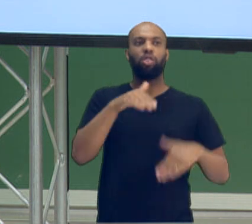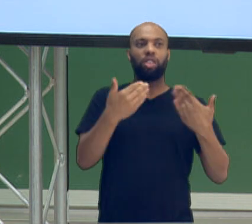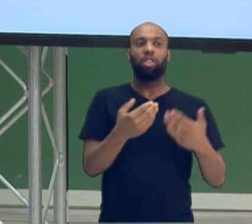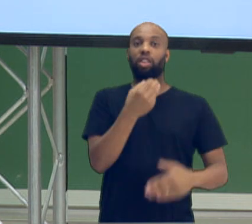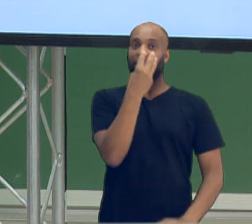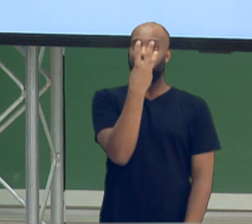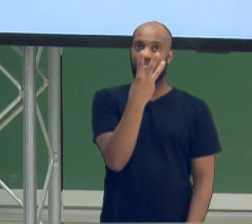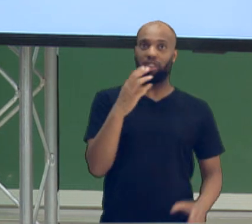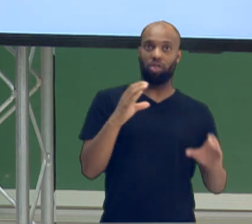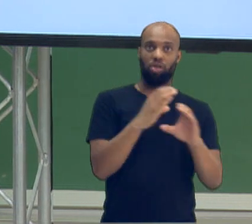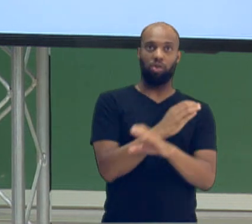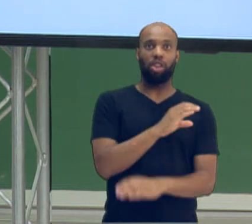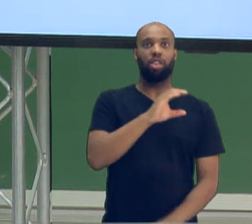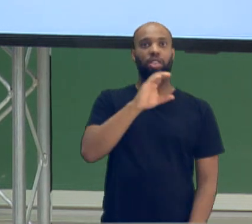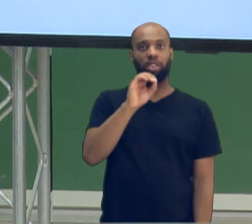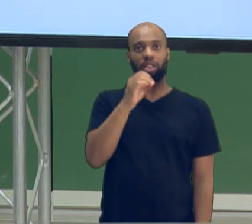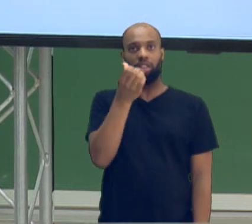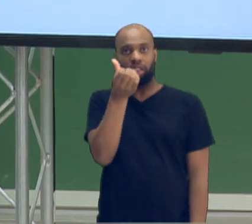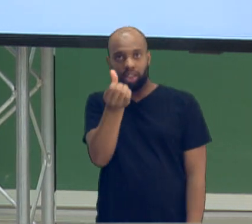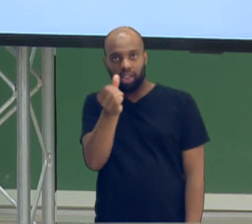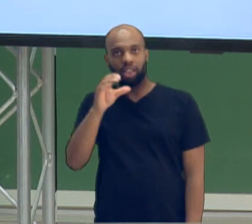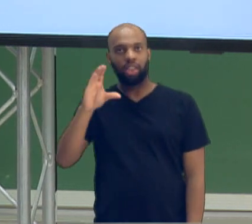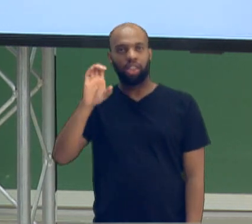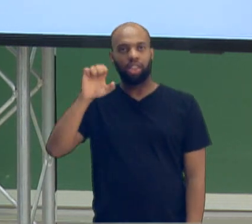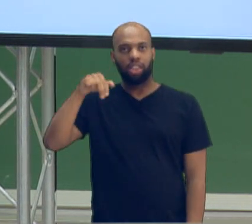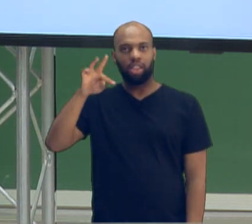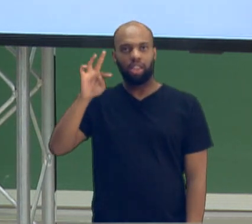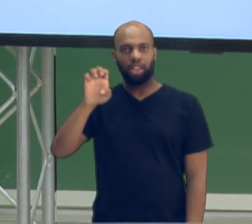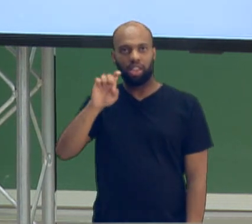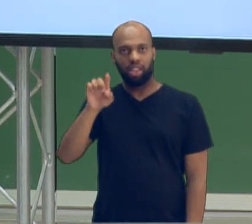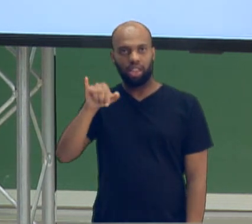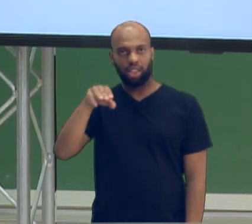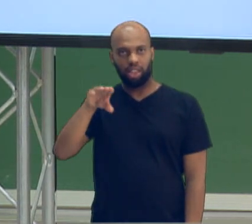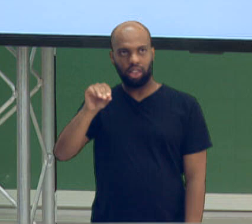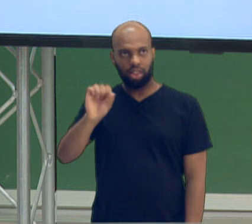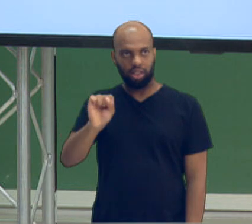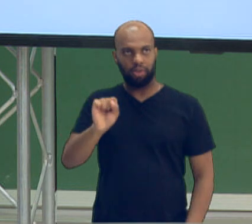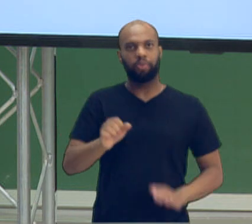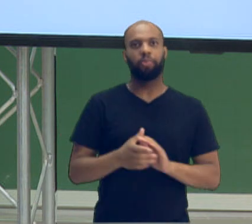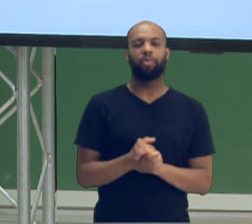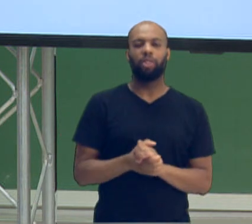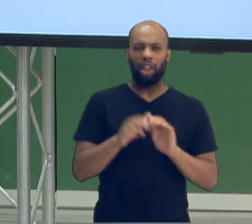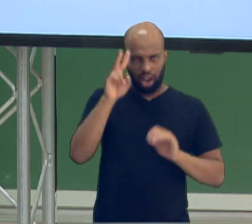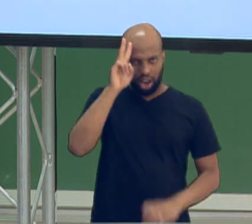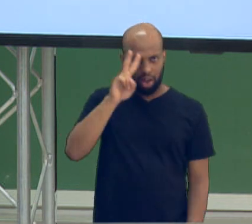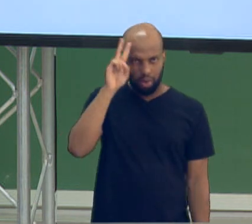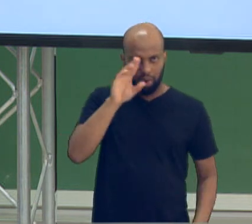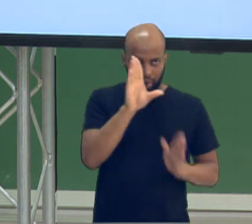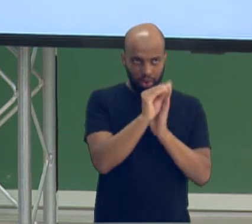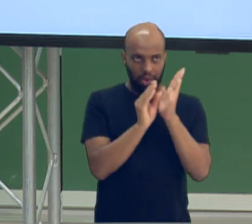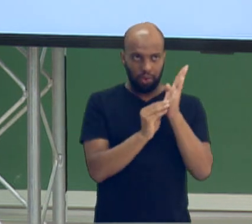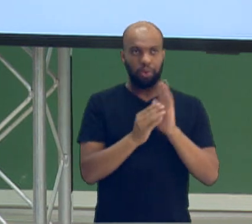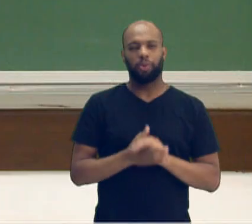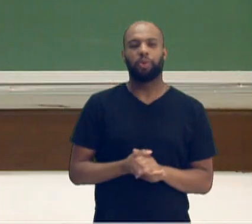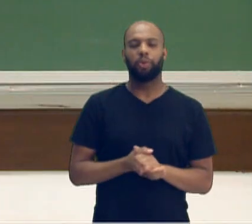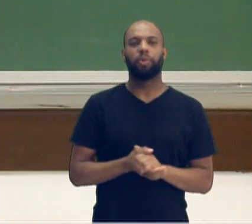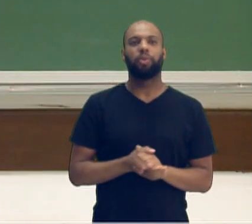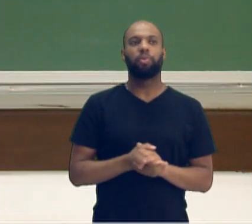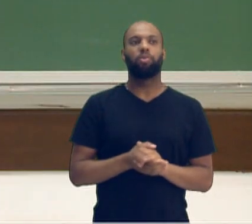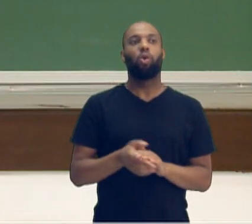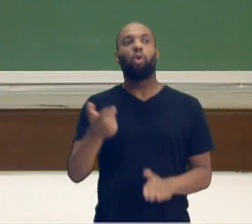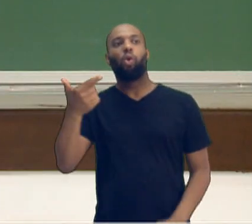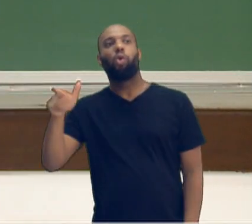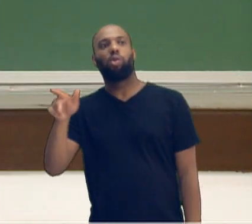6 centésimos. Por isso que um está relacionado com o outro aqui. Lembraram disso? Mais